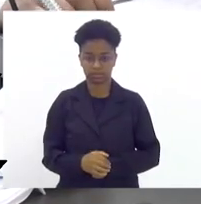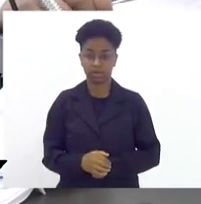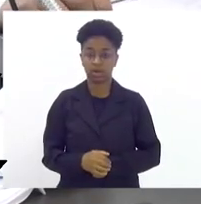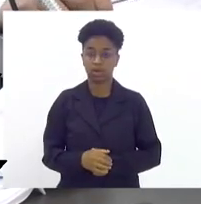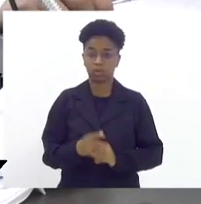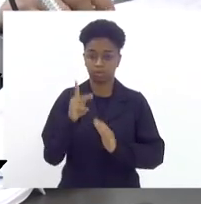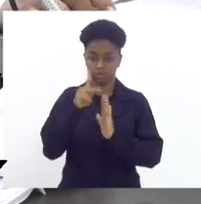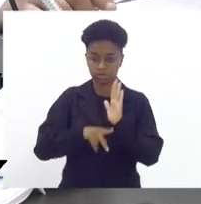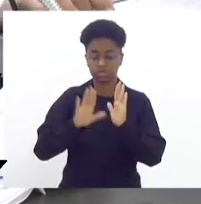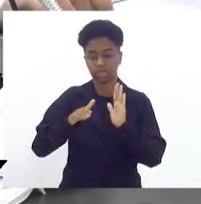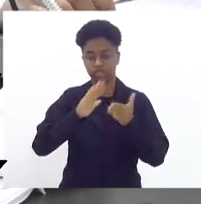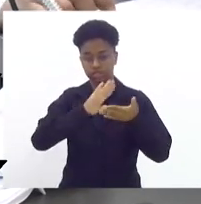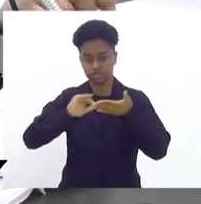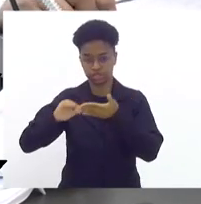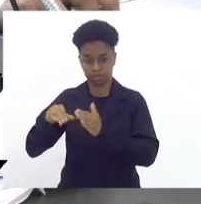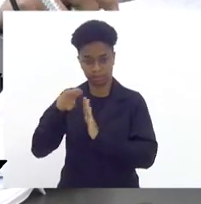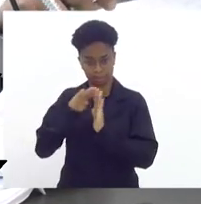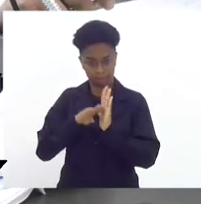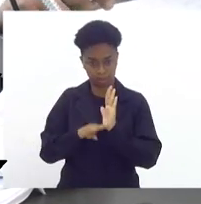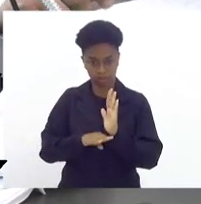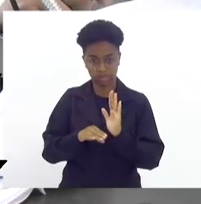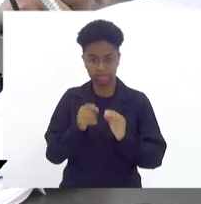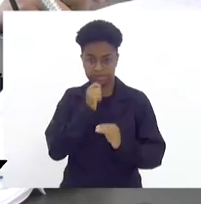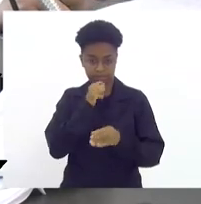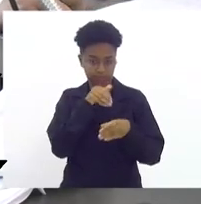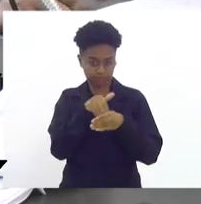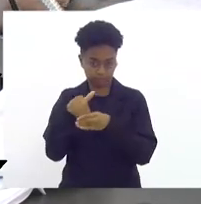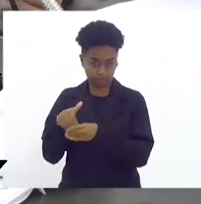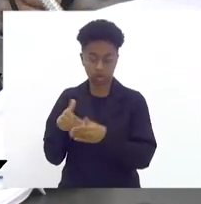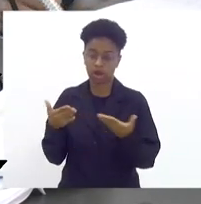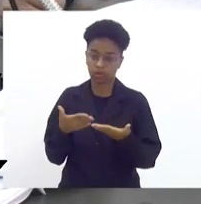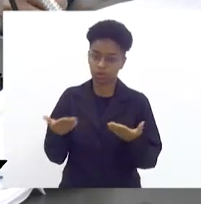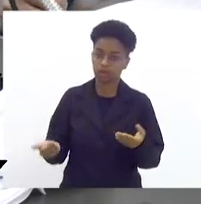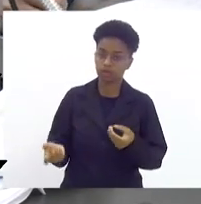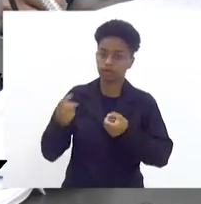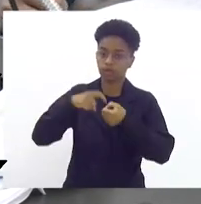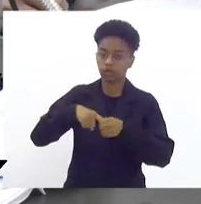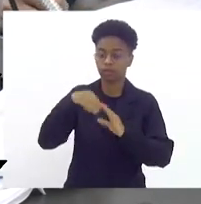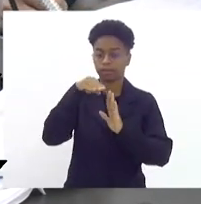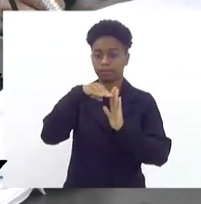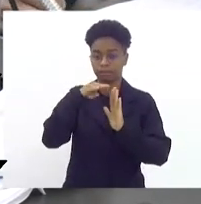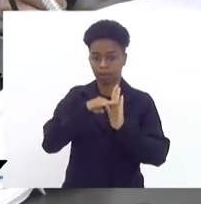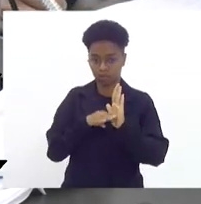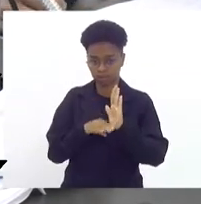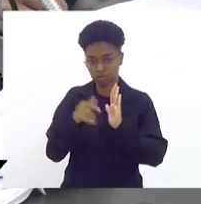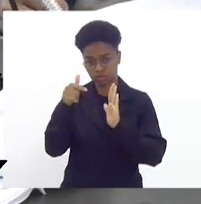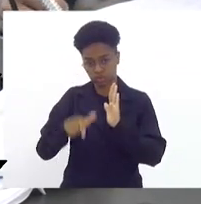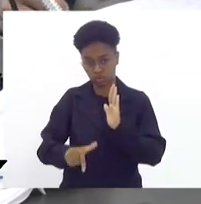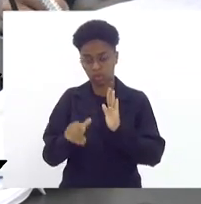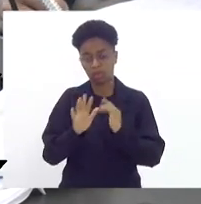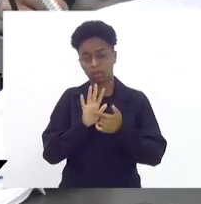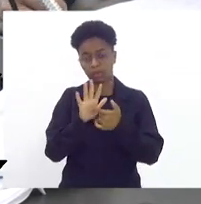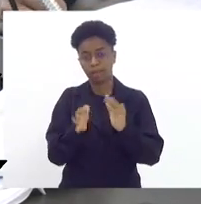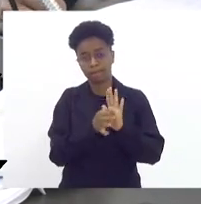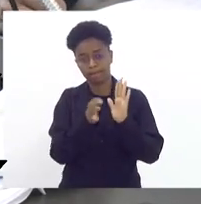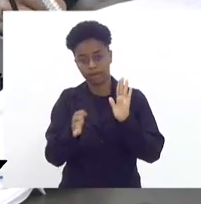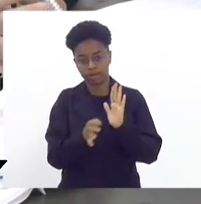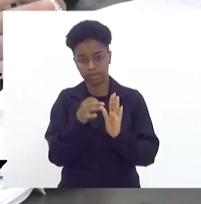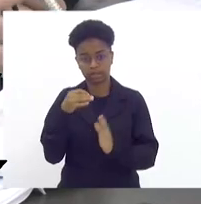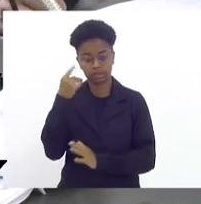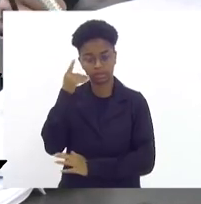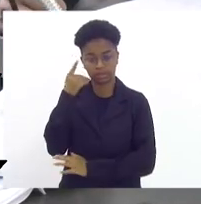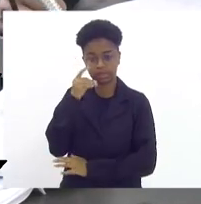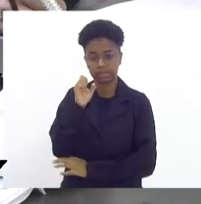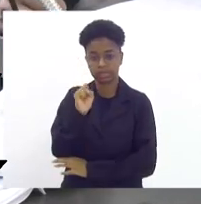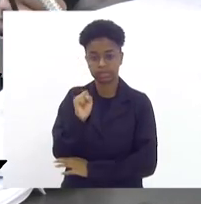sido retirado de pauta, sem voto, retorna a essa pauta extraordinária. Para aparecer, deputado doutor Serginho, mas